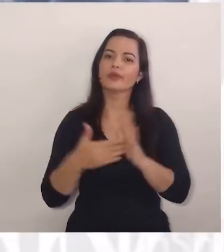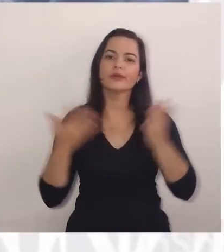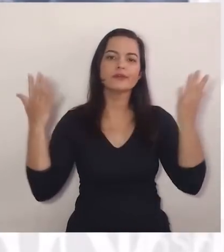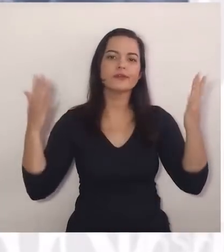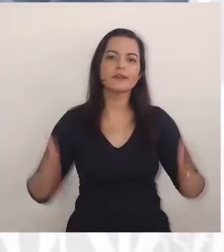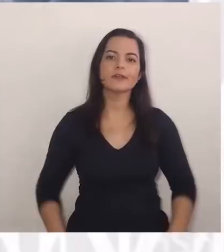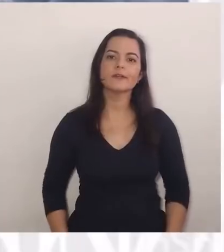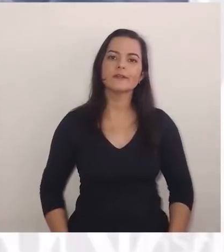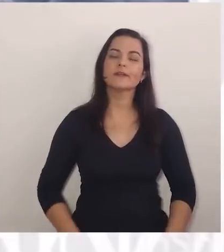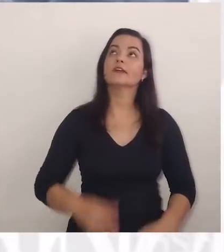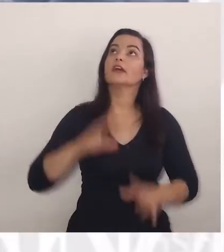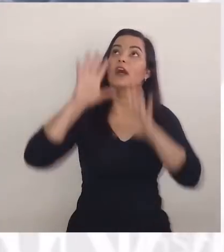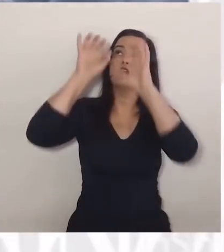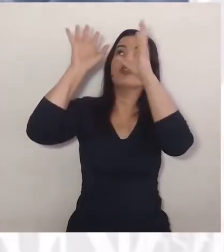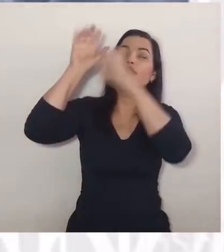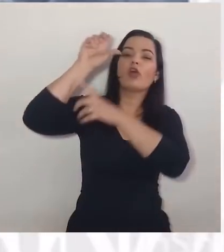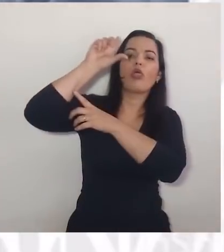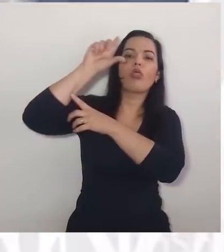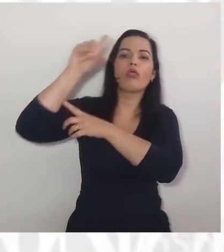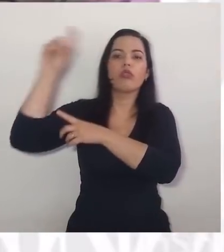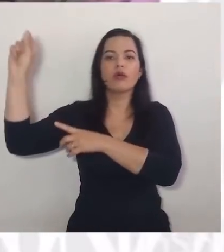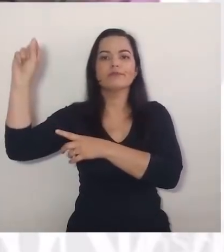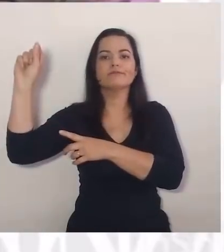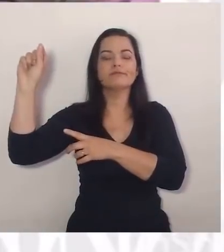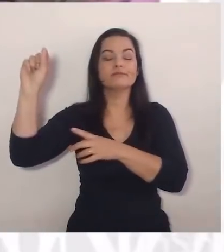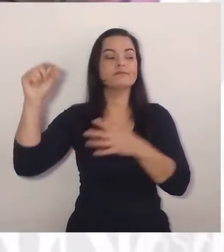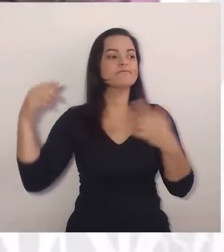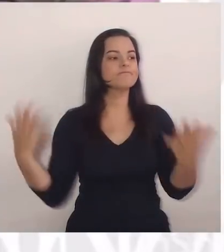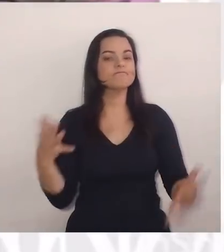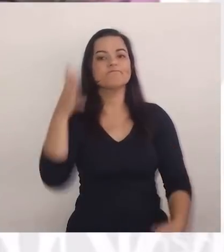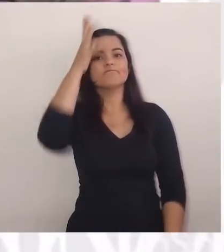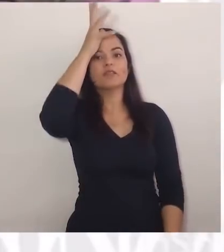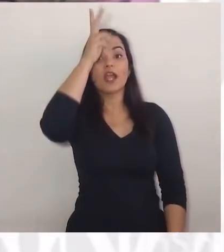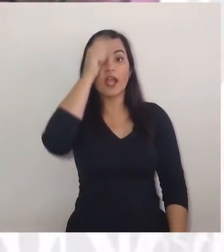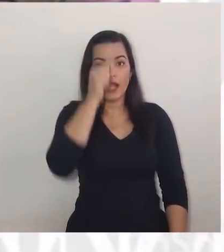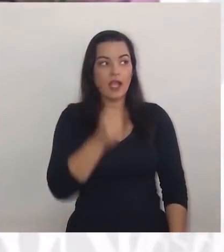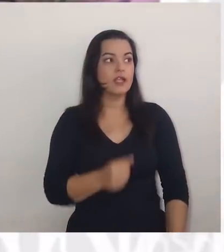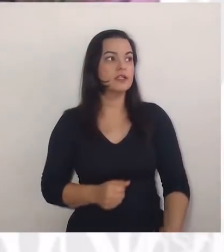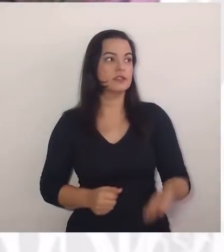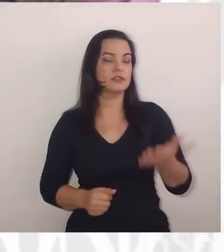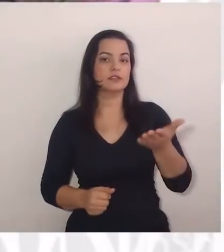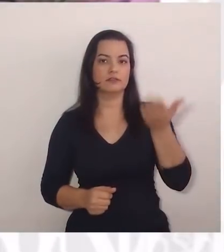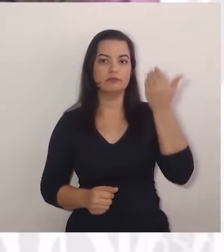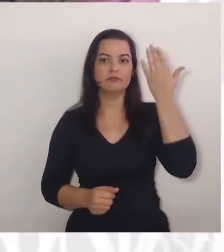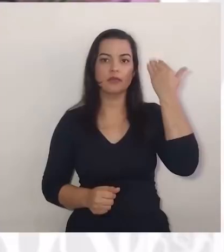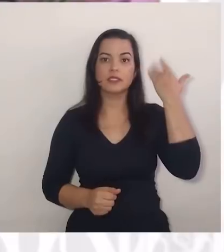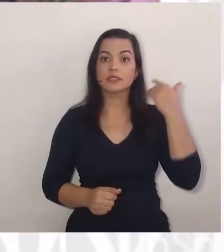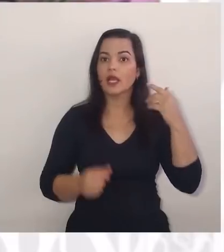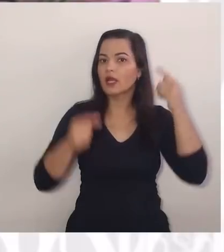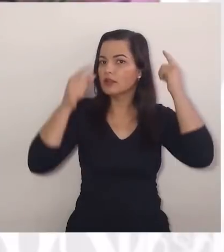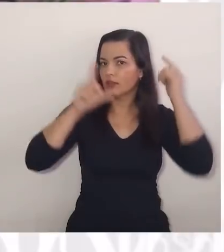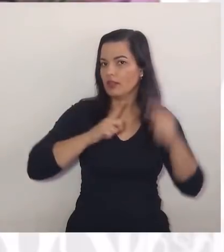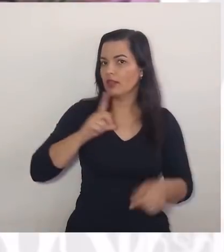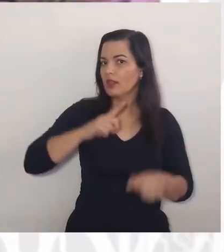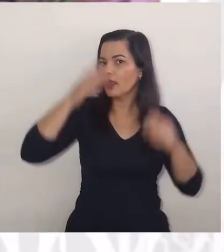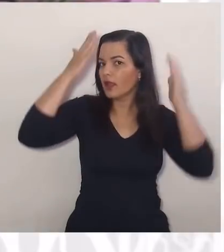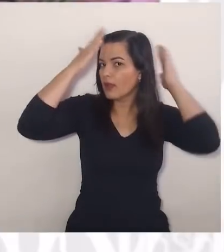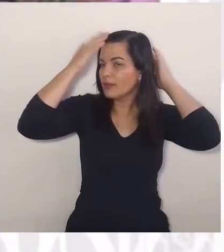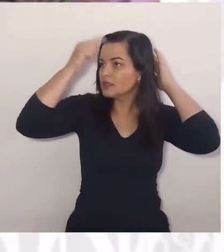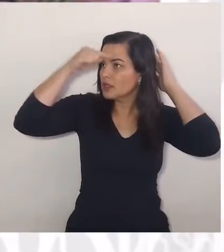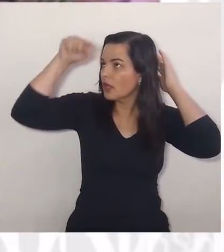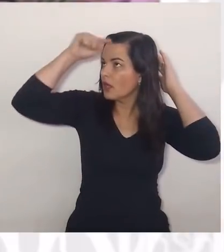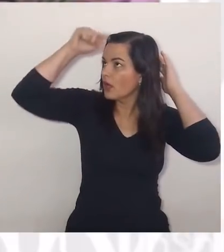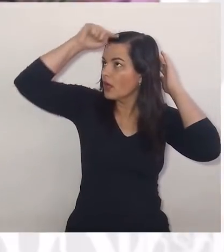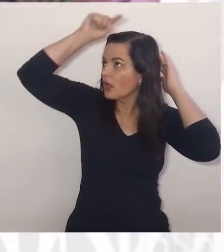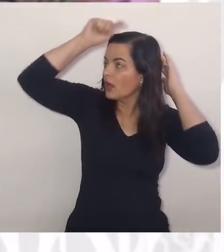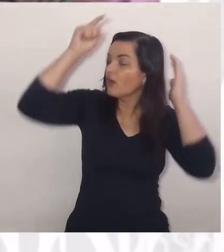tudo, afugentando a nuvem. A galinha da Angola, que naquela época, além de uma crista avermelhada no